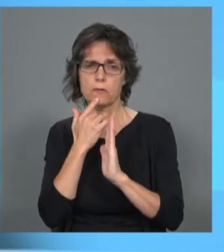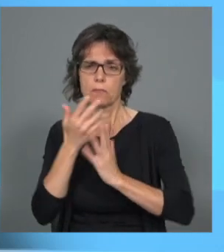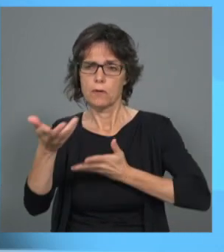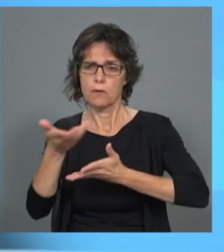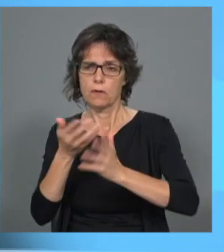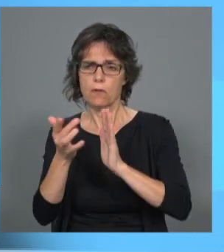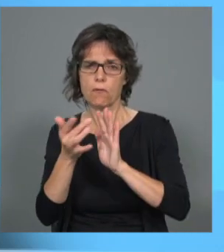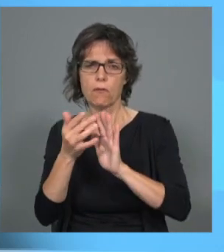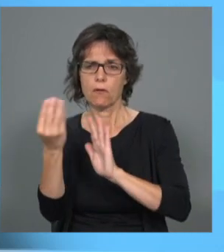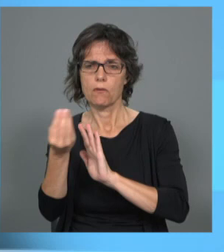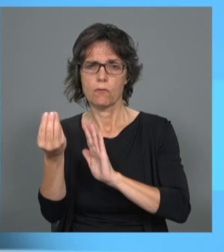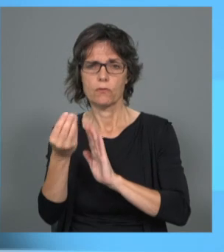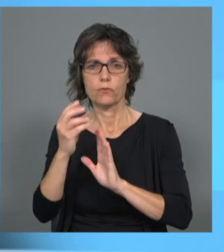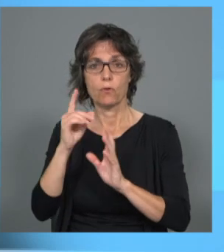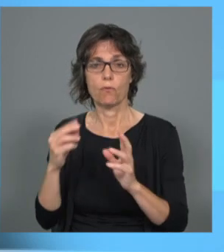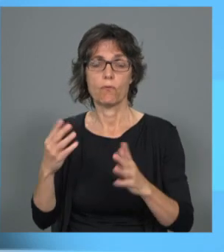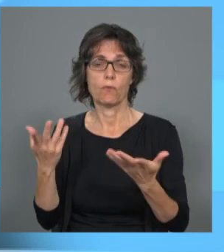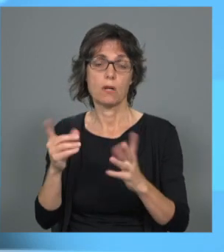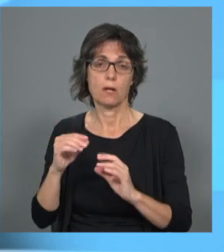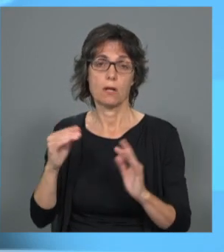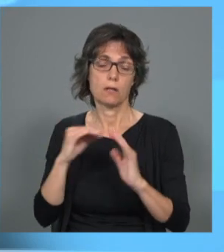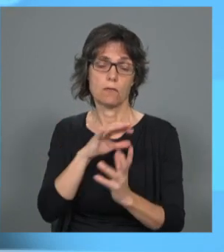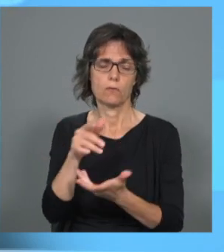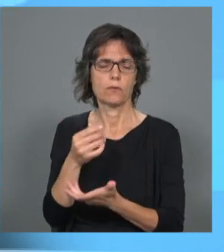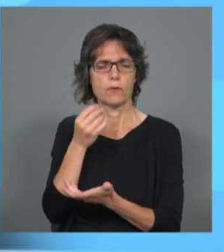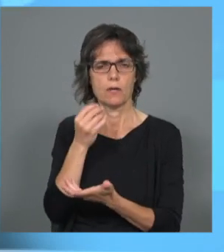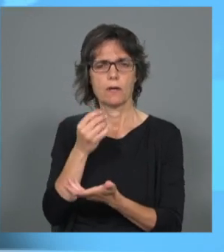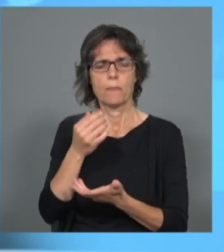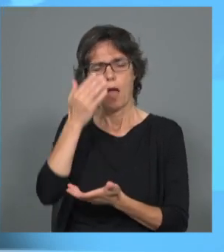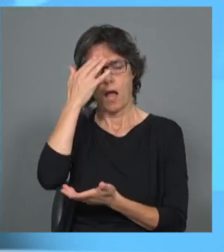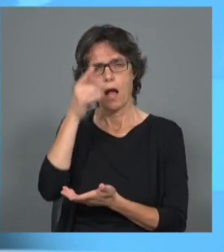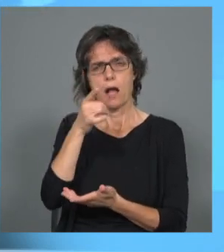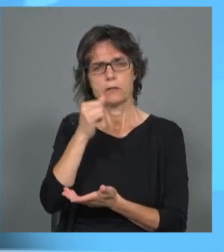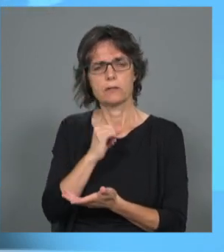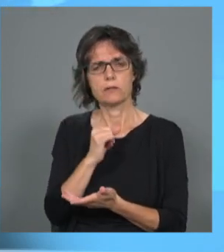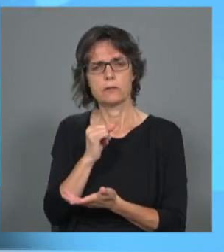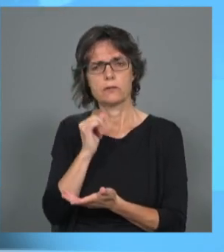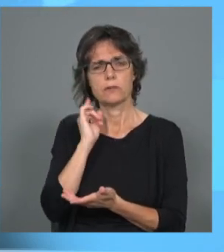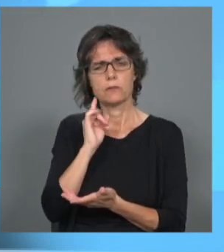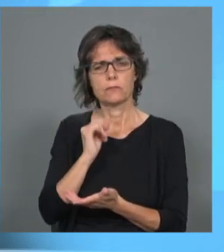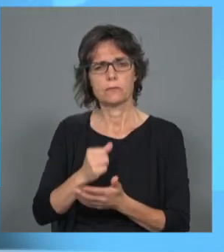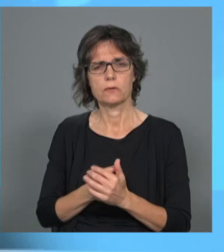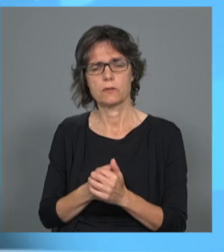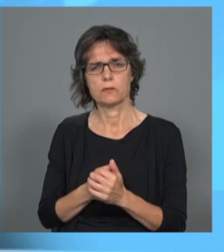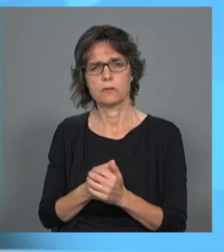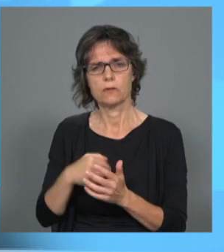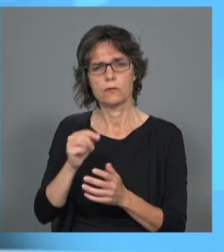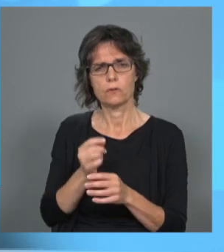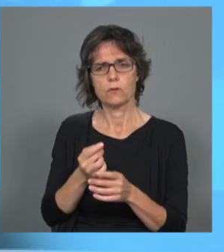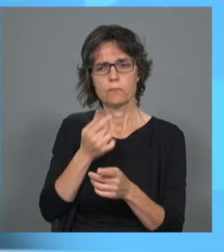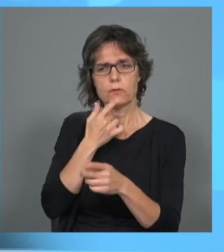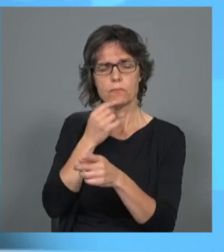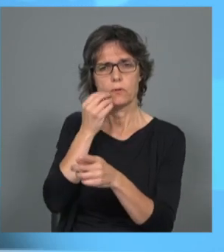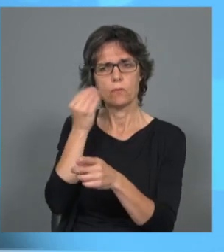contacto comunicacional com o mundo, também na forma como propõe a sua mensagem. É importante ter esta sensibilidade destas gerações mais